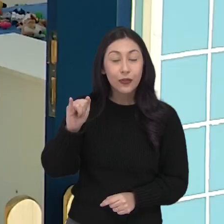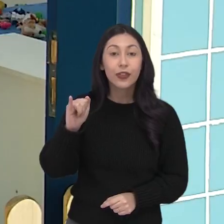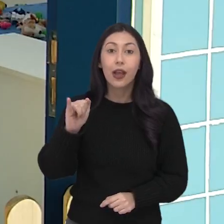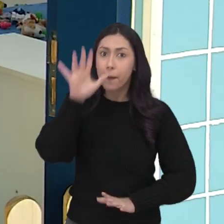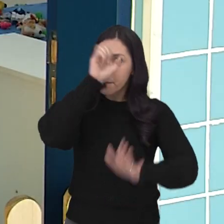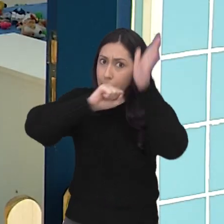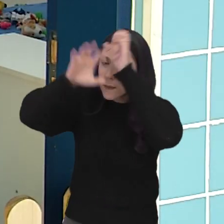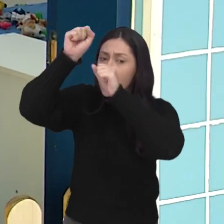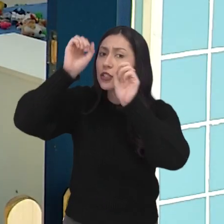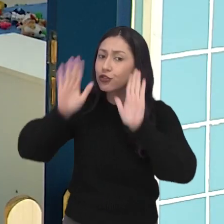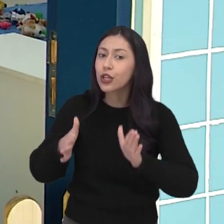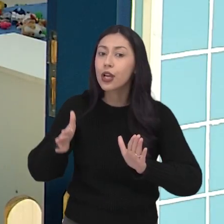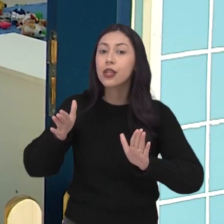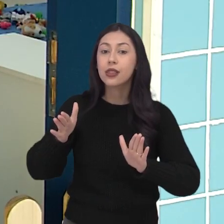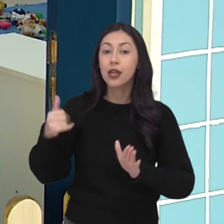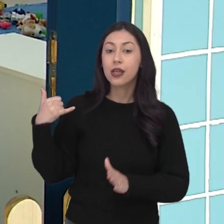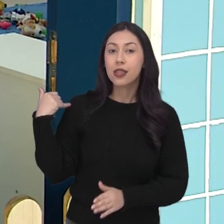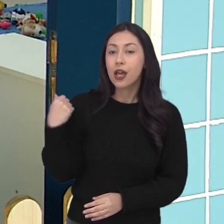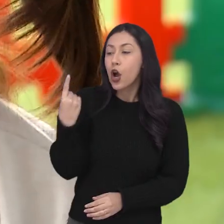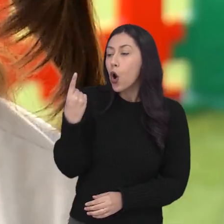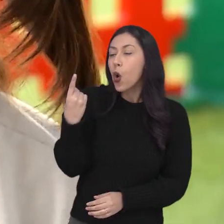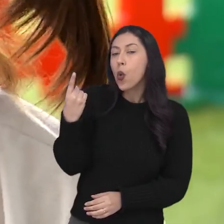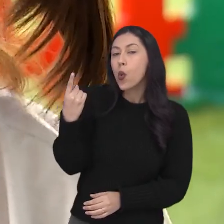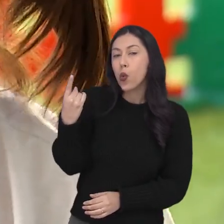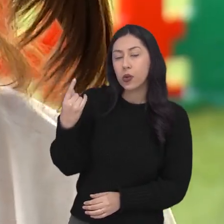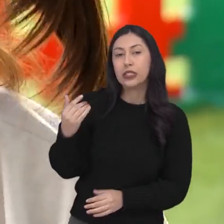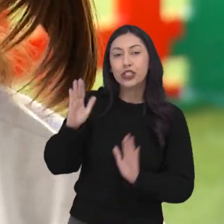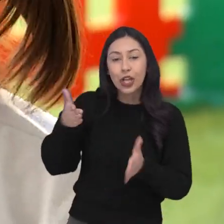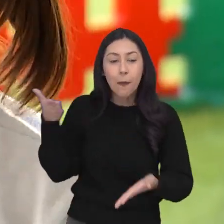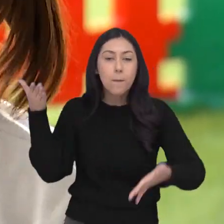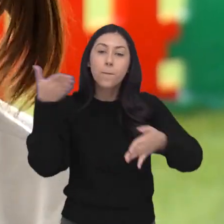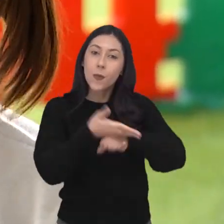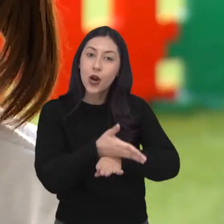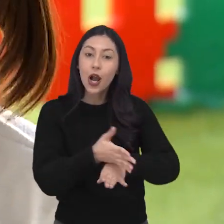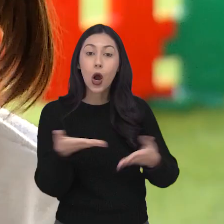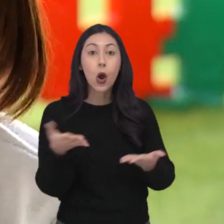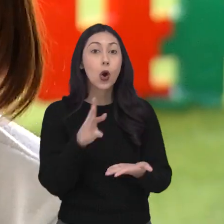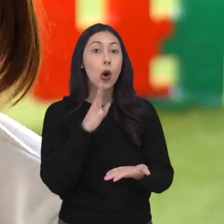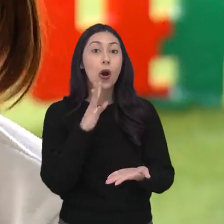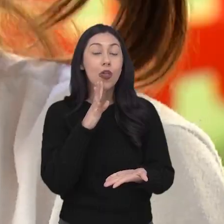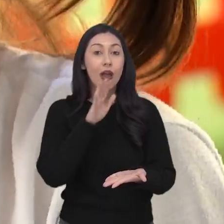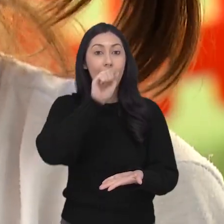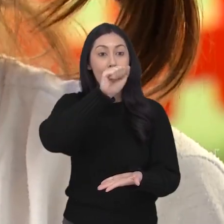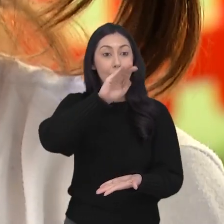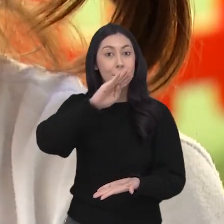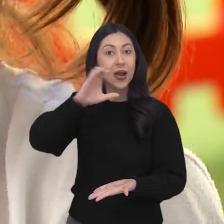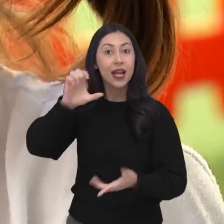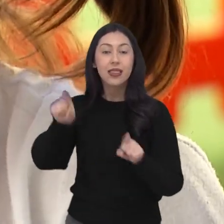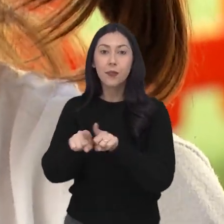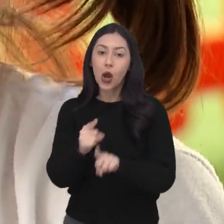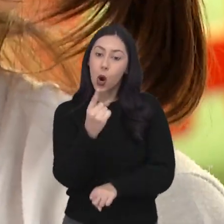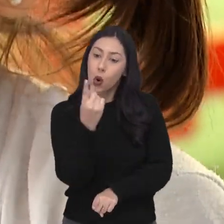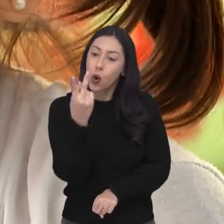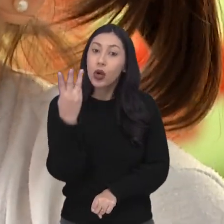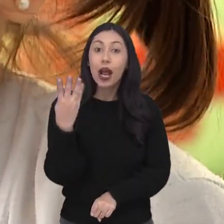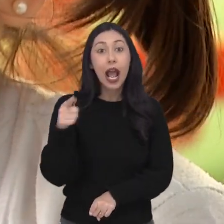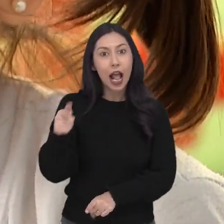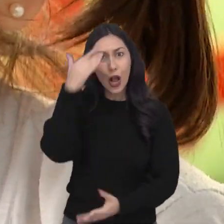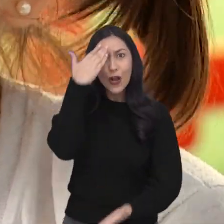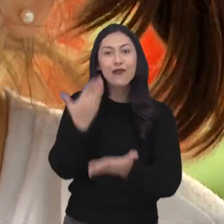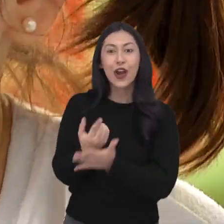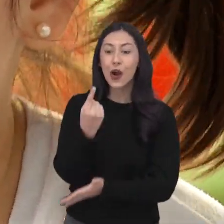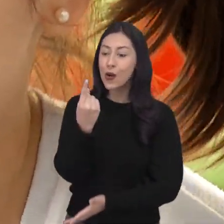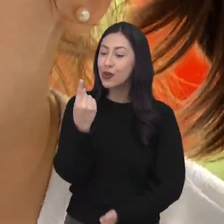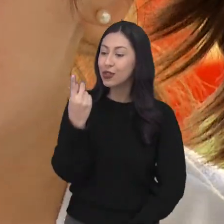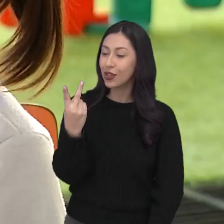Ela frequenta a escola desde 1 ano e meio e já conhece o alfabeto e os números. Sabe contar confiante de